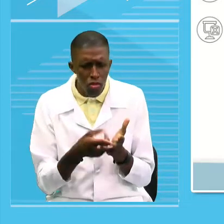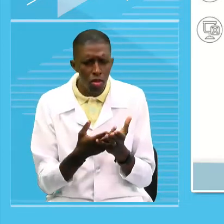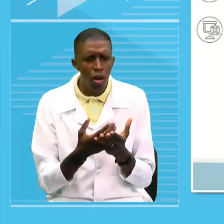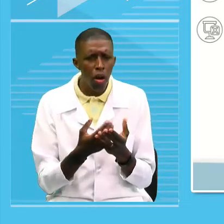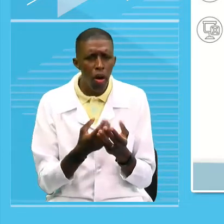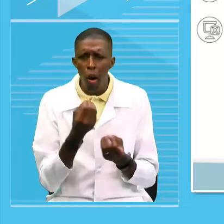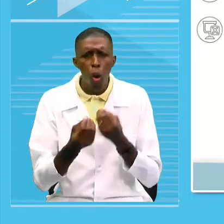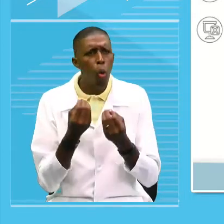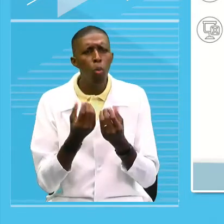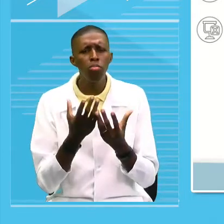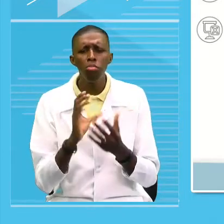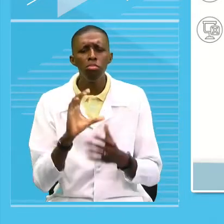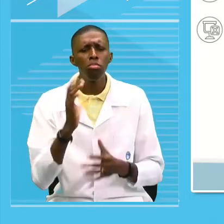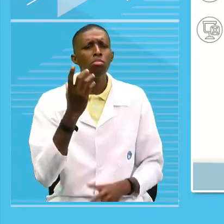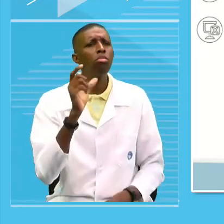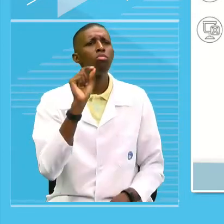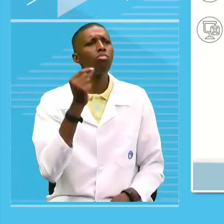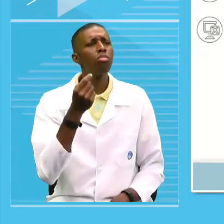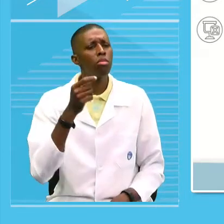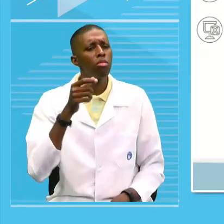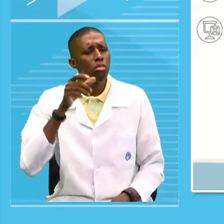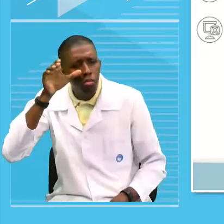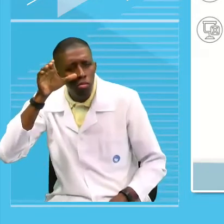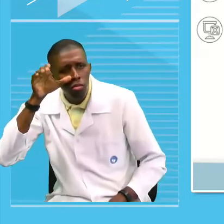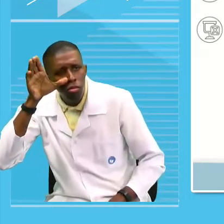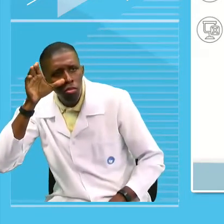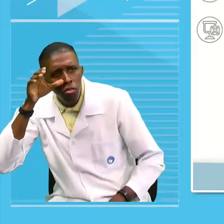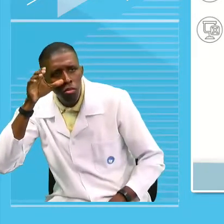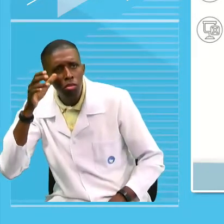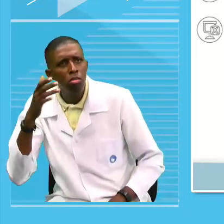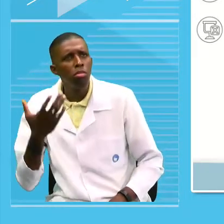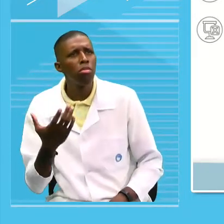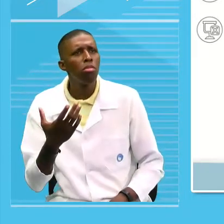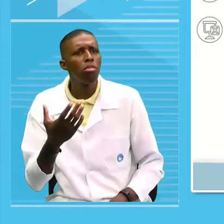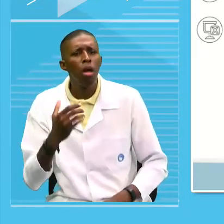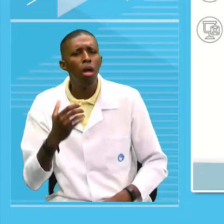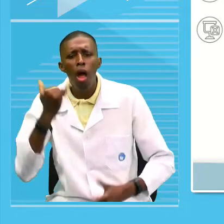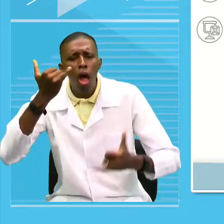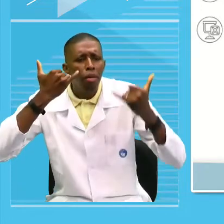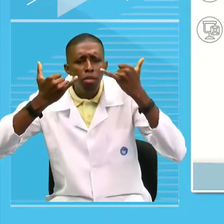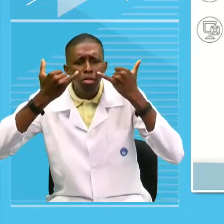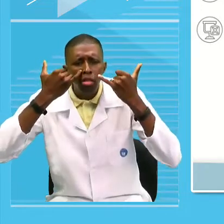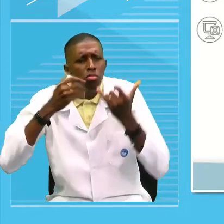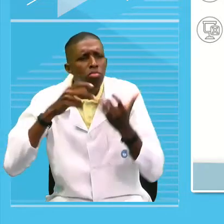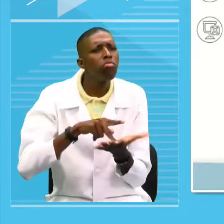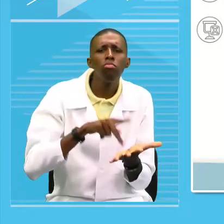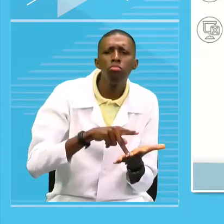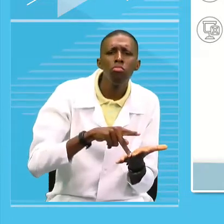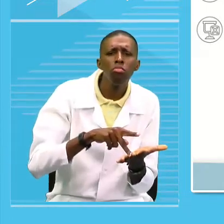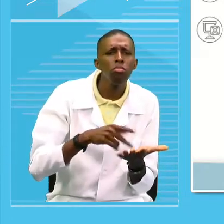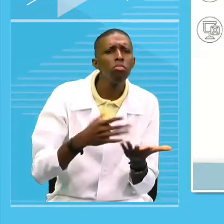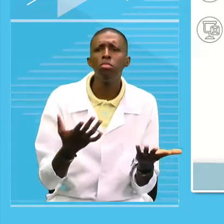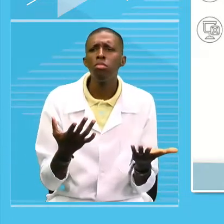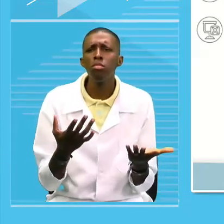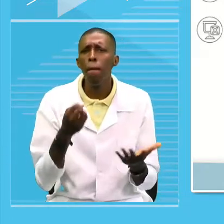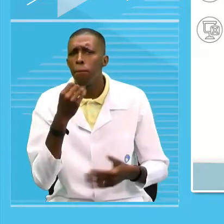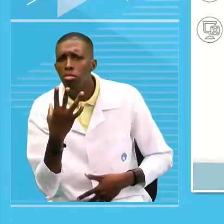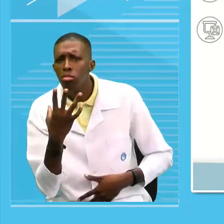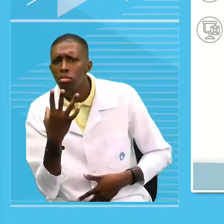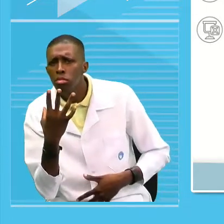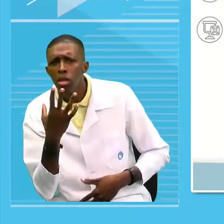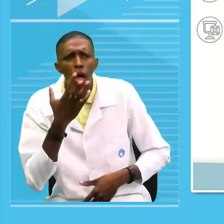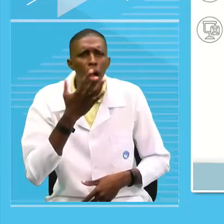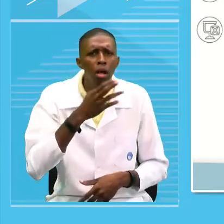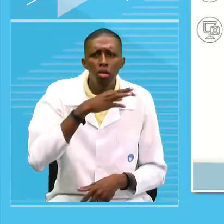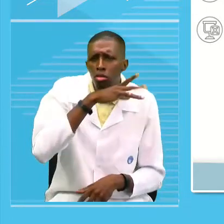assim eu tô aqui fazendo um cálculo de matemática isso aqui nunca vai eu nunca vou usar isso aqui na vida e